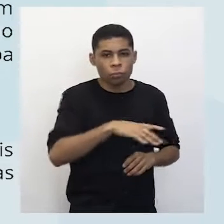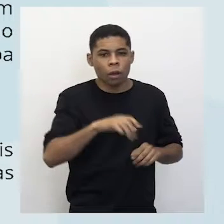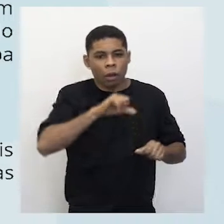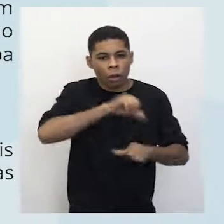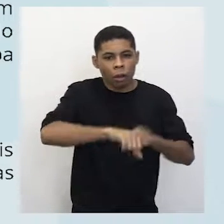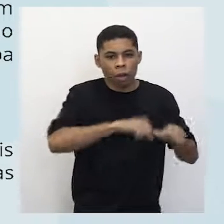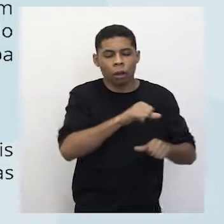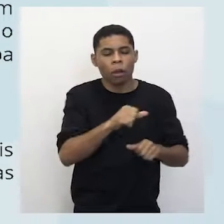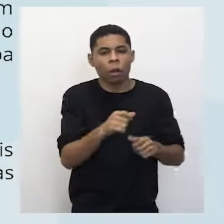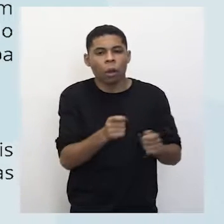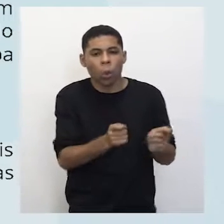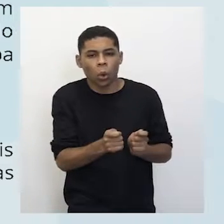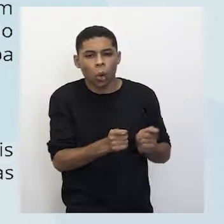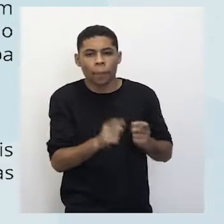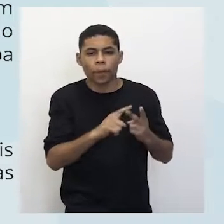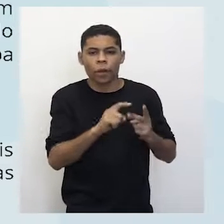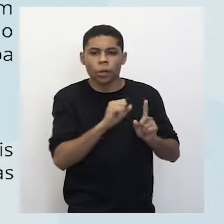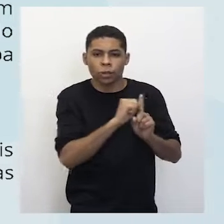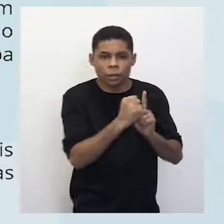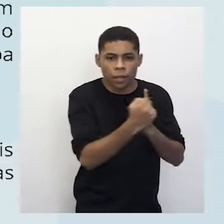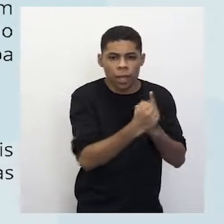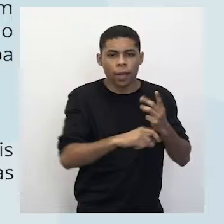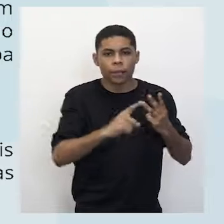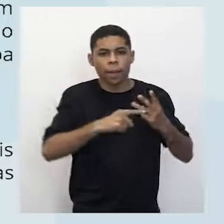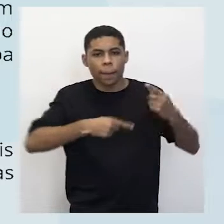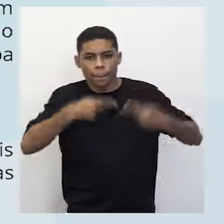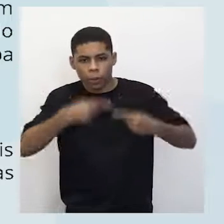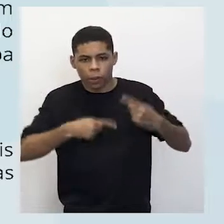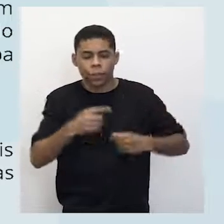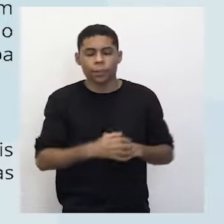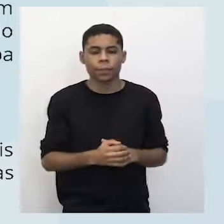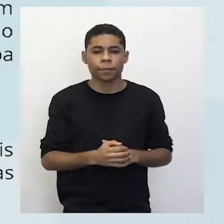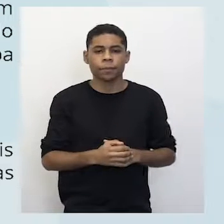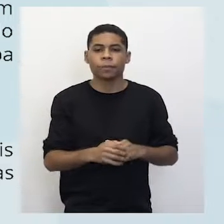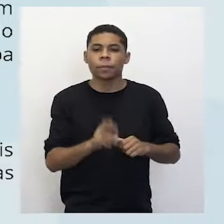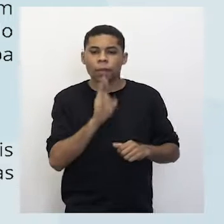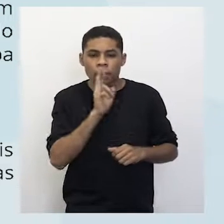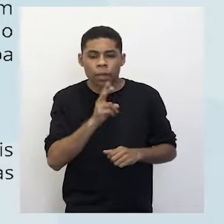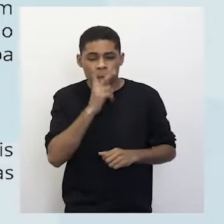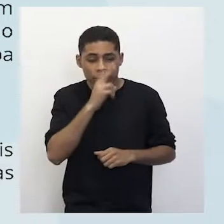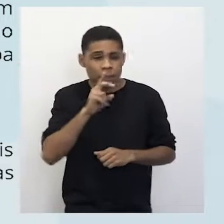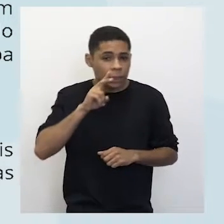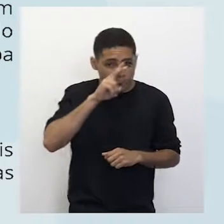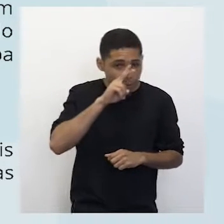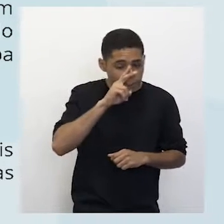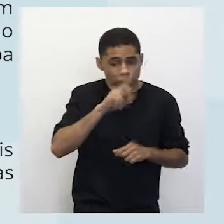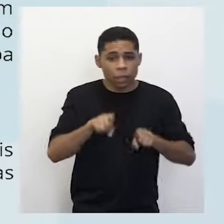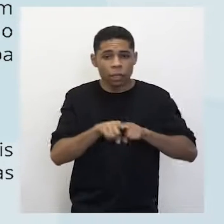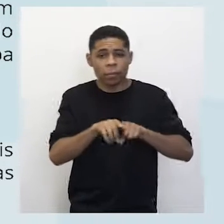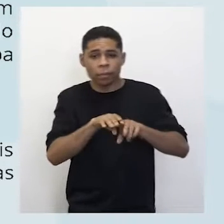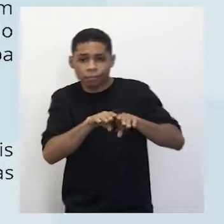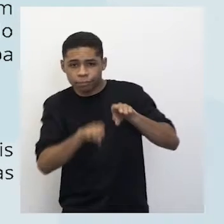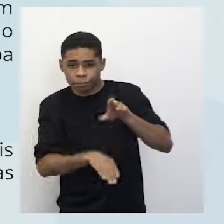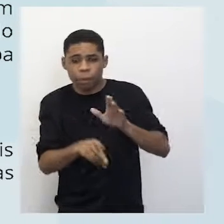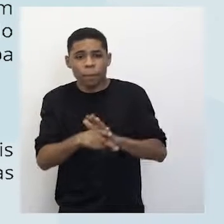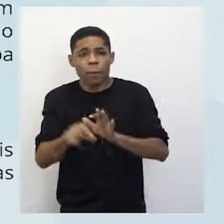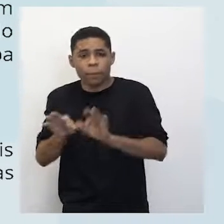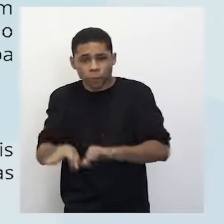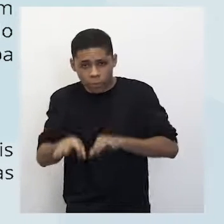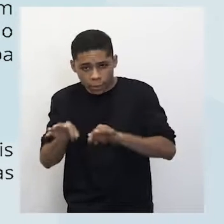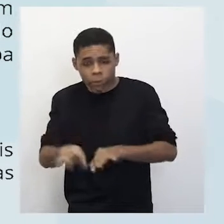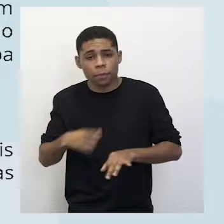transformações econômicas, sociais e políticas, resultando em crise e declínio do feudalismo como